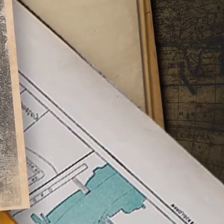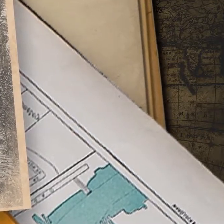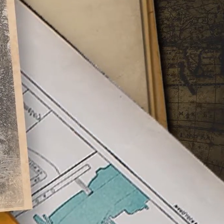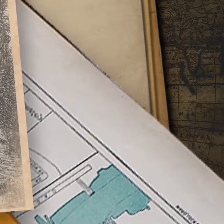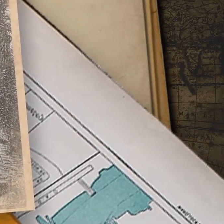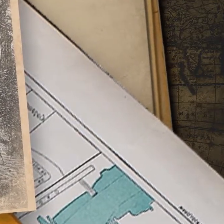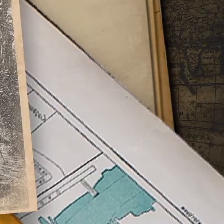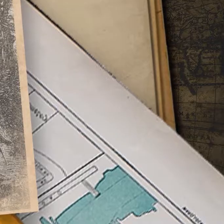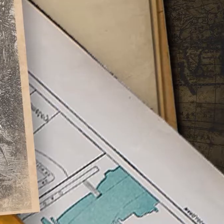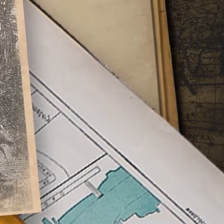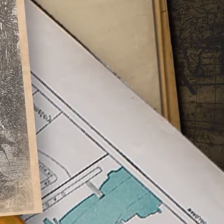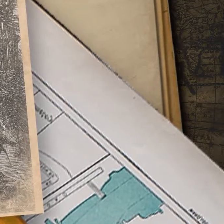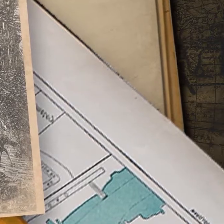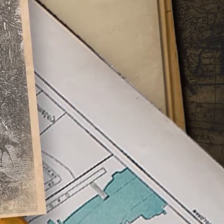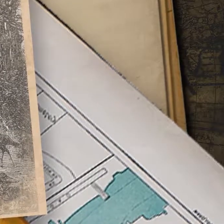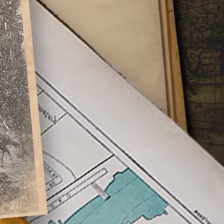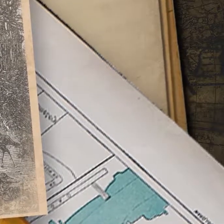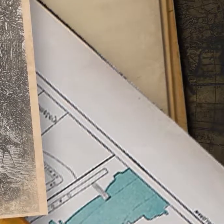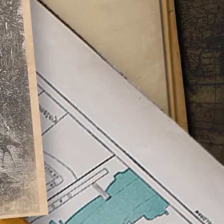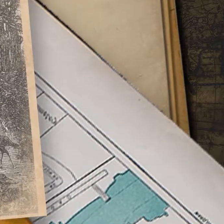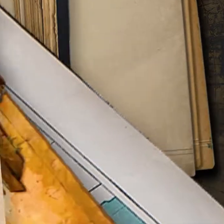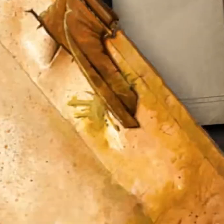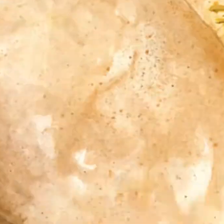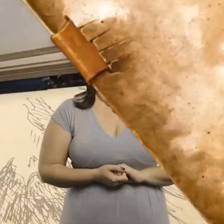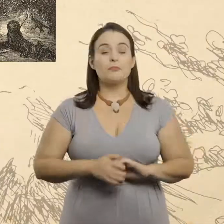Algumas gaivotas voam no céu.